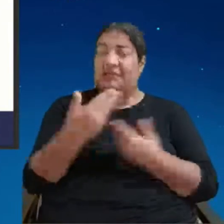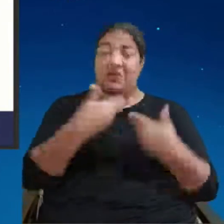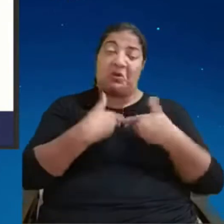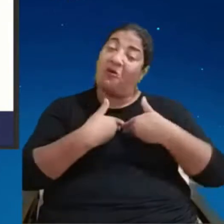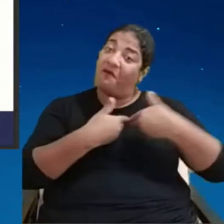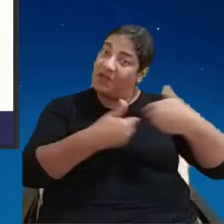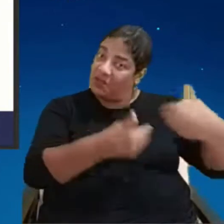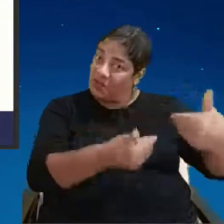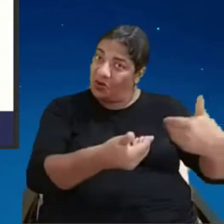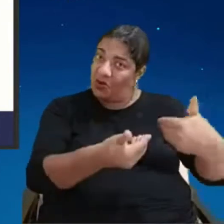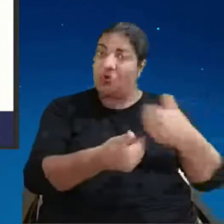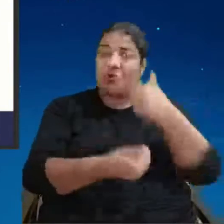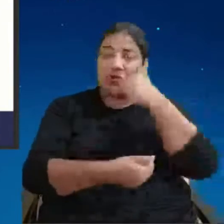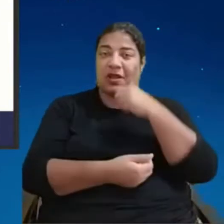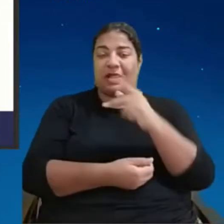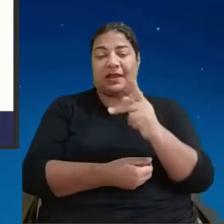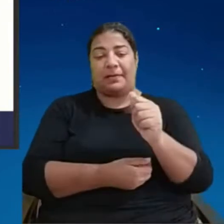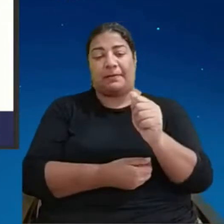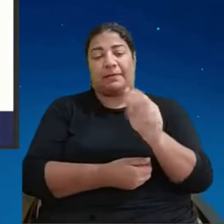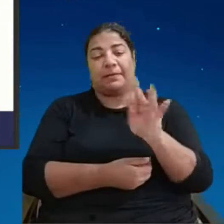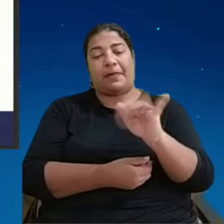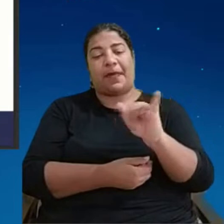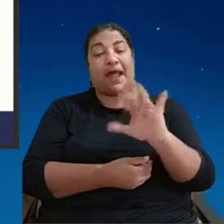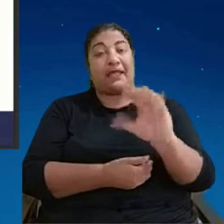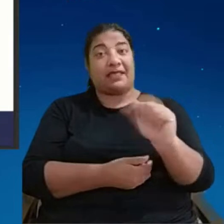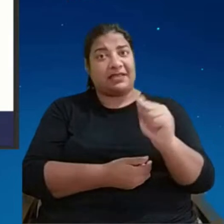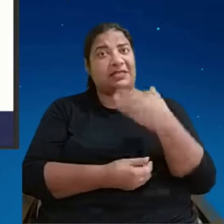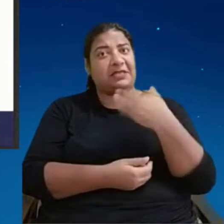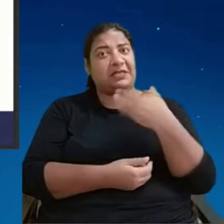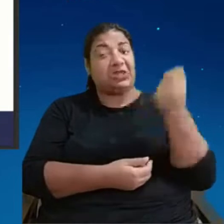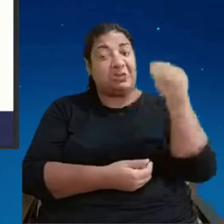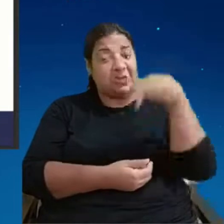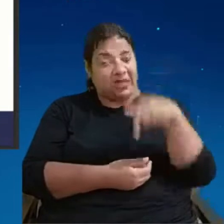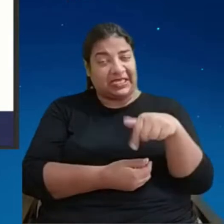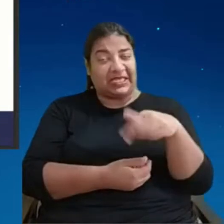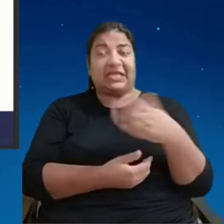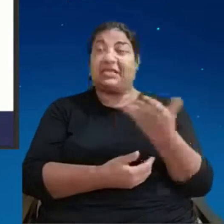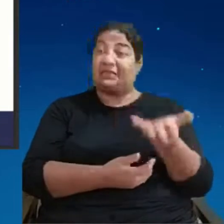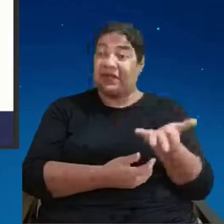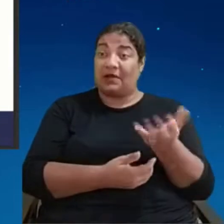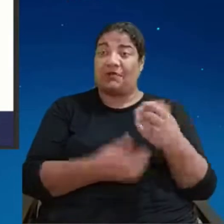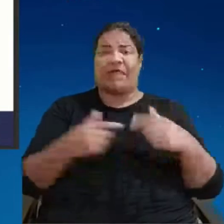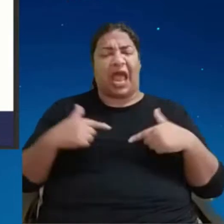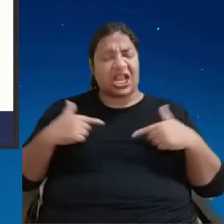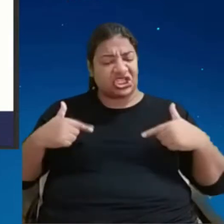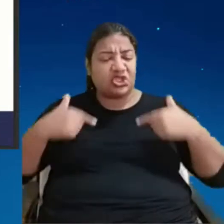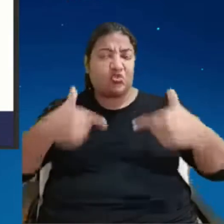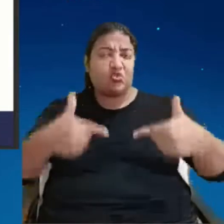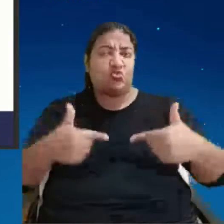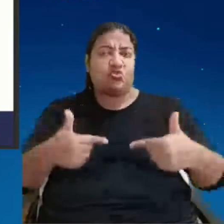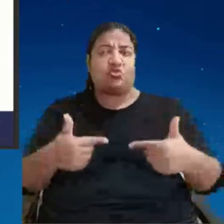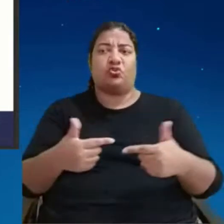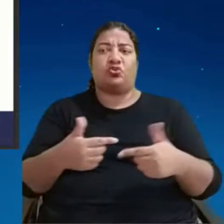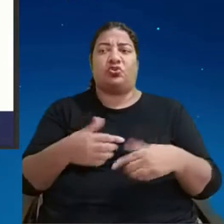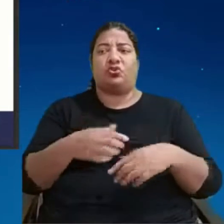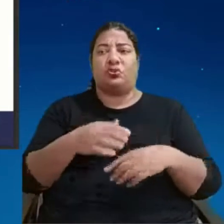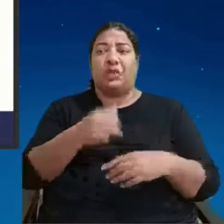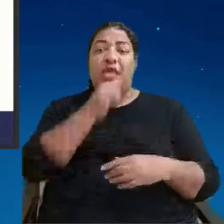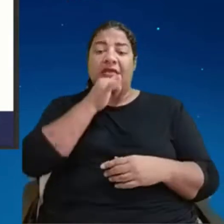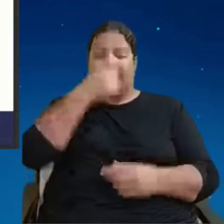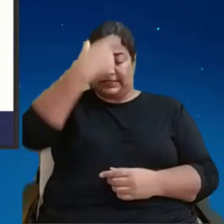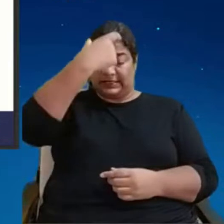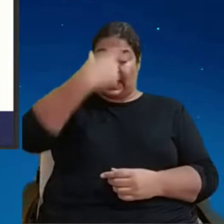Patrícia Barizon, que me colocou nesse canal, né? Atitude é, por exemplo, né? Você às vezes está com um